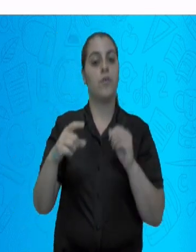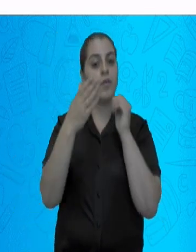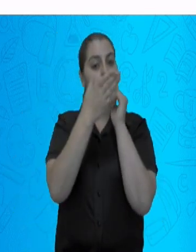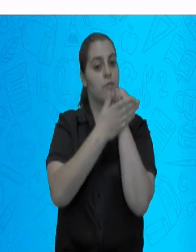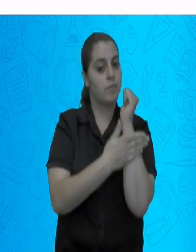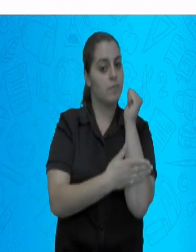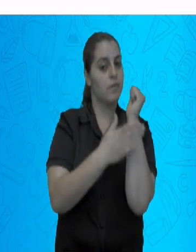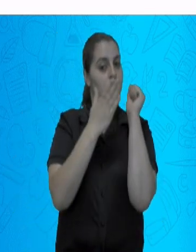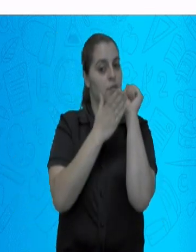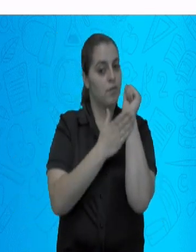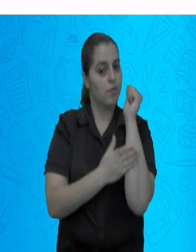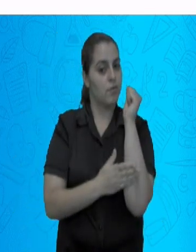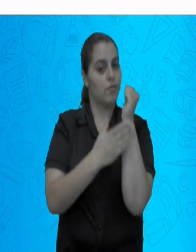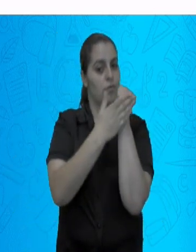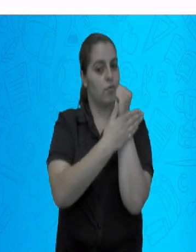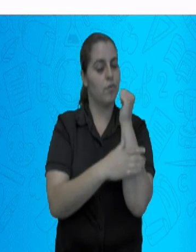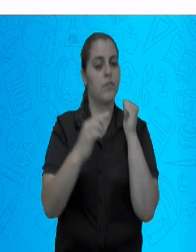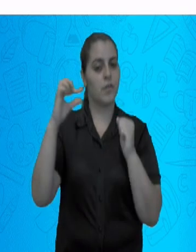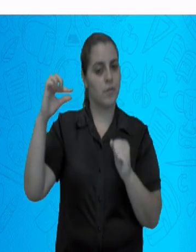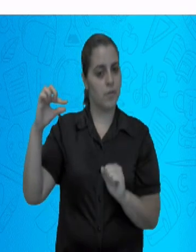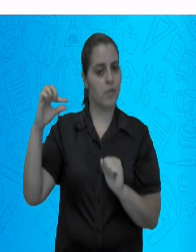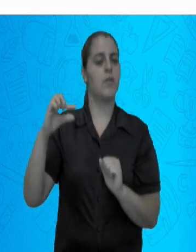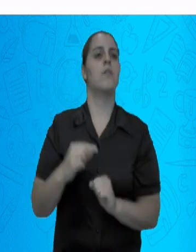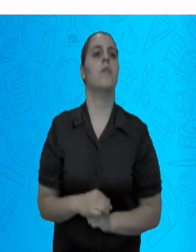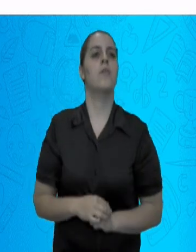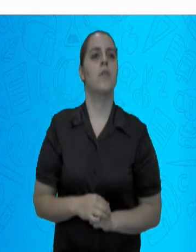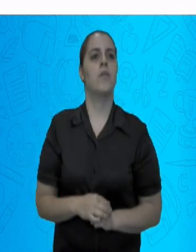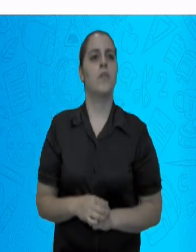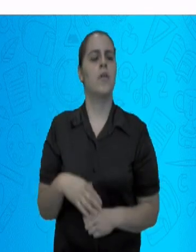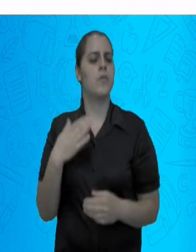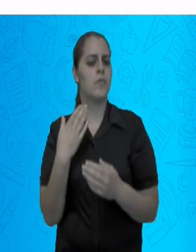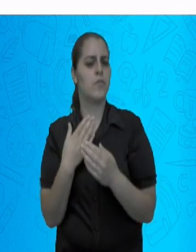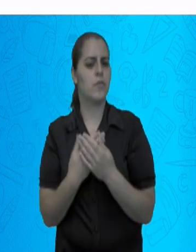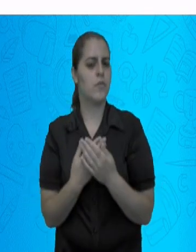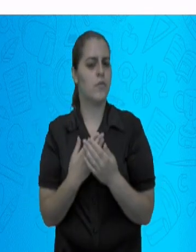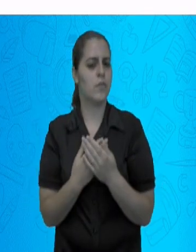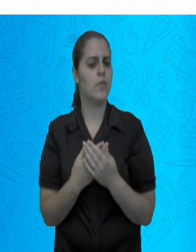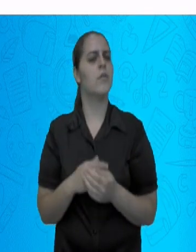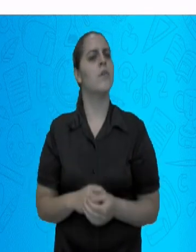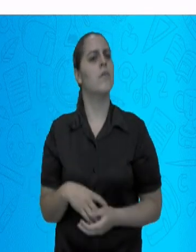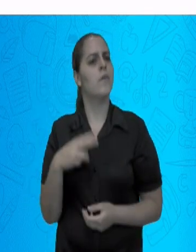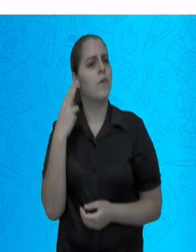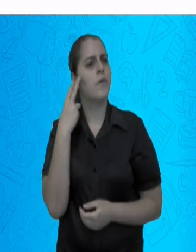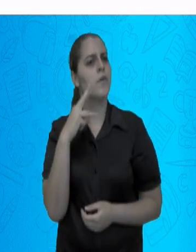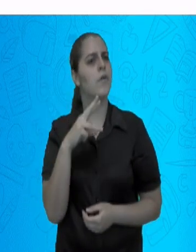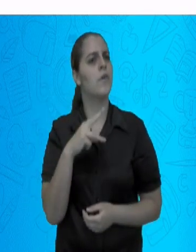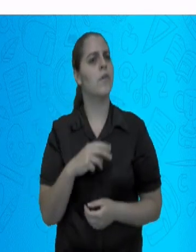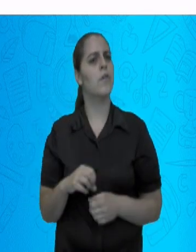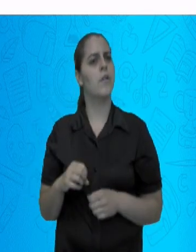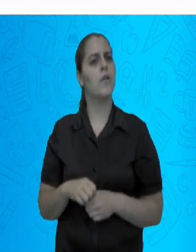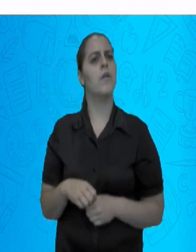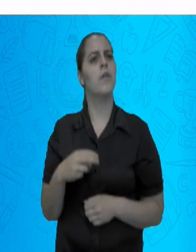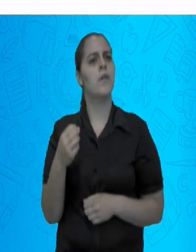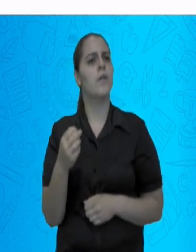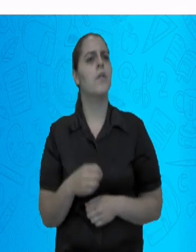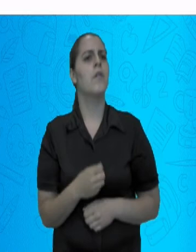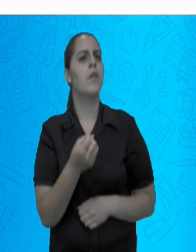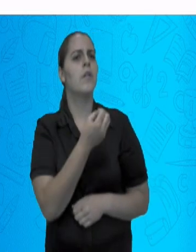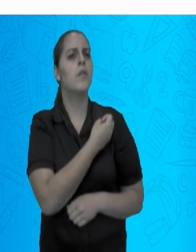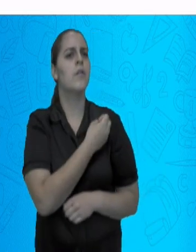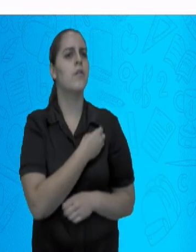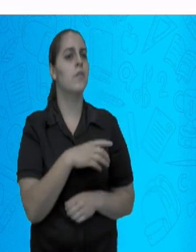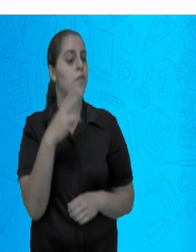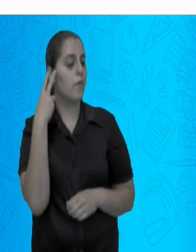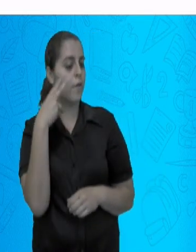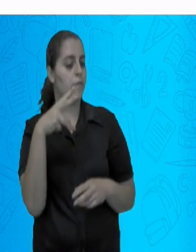abacaxi. E assim, estudantes, vocês vão analisando. Eu vou deixar esse desafio para